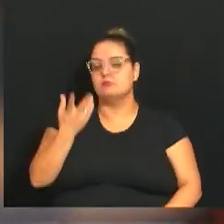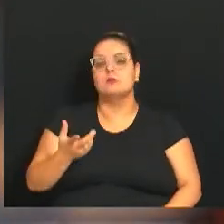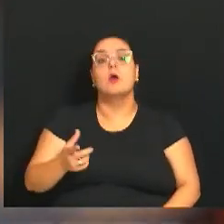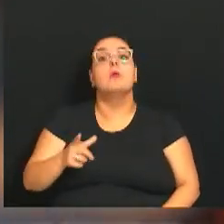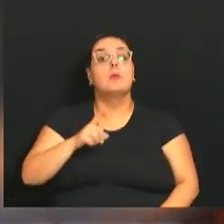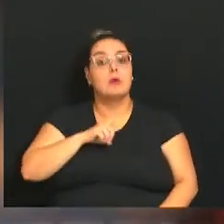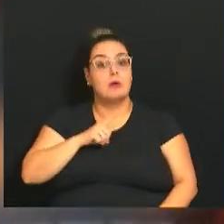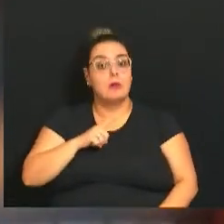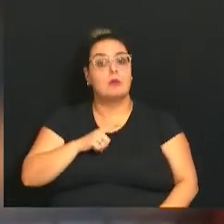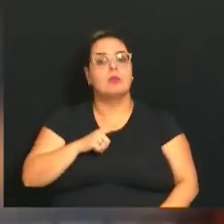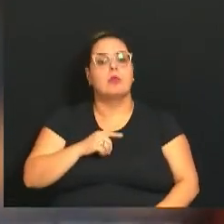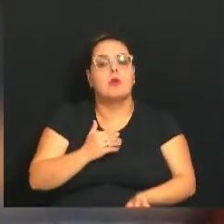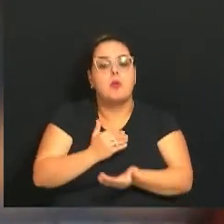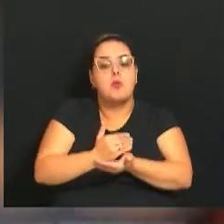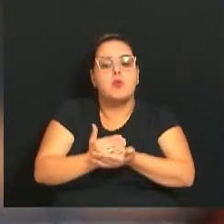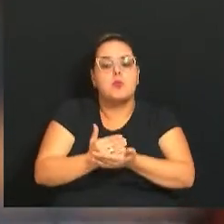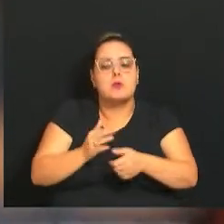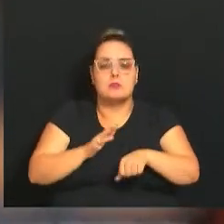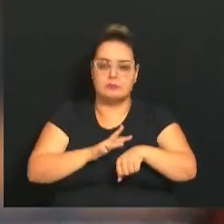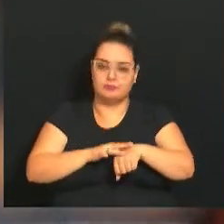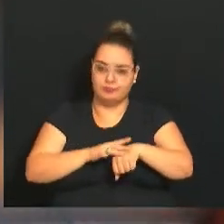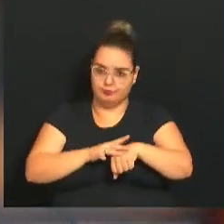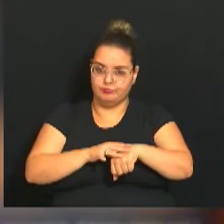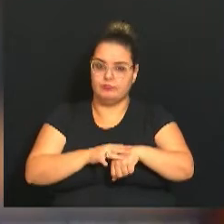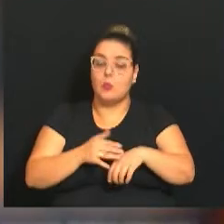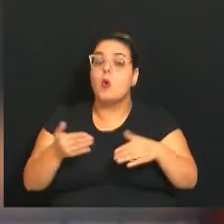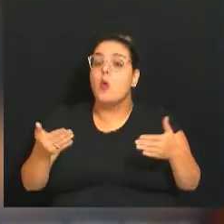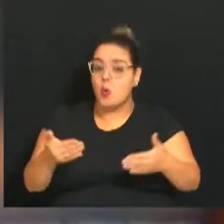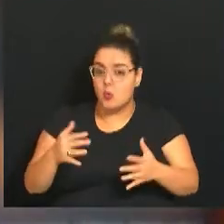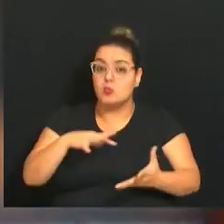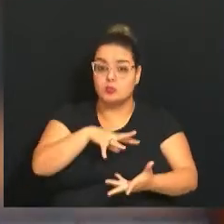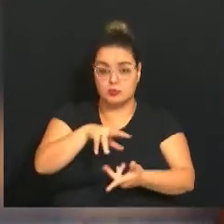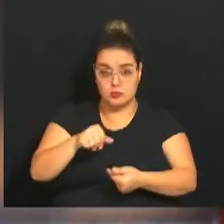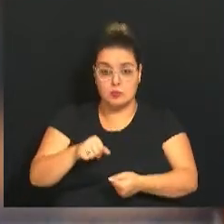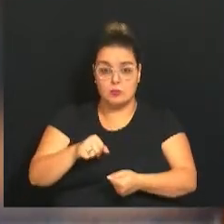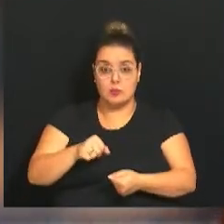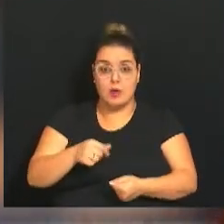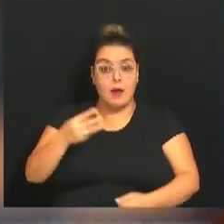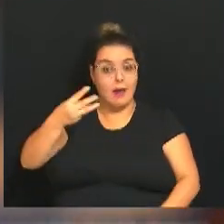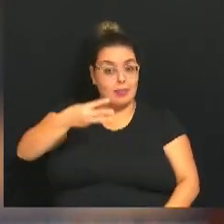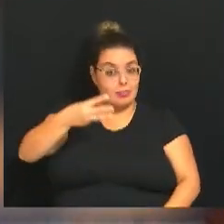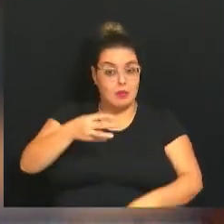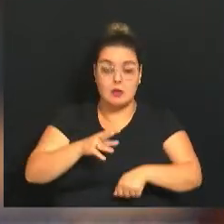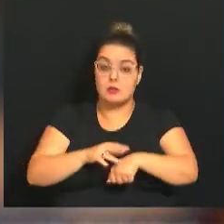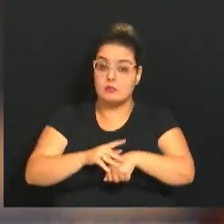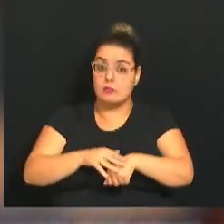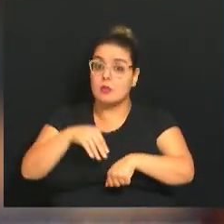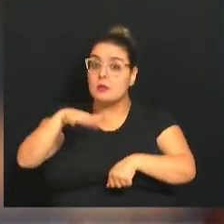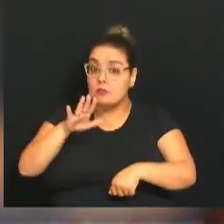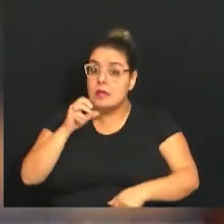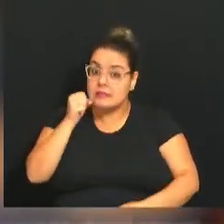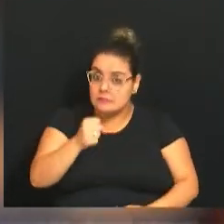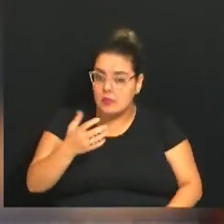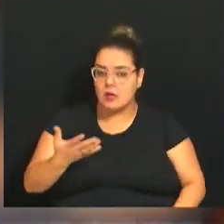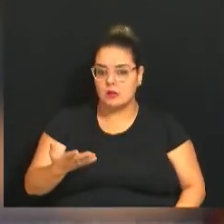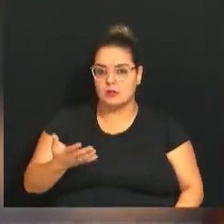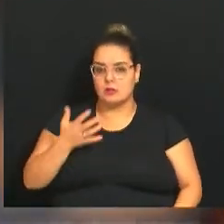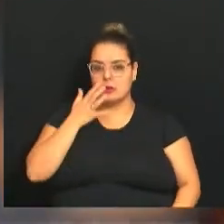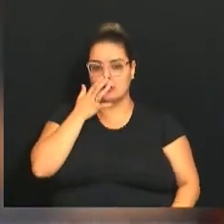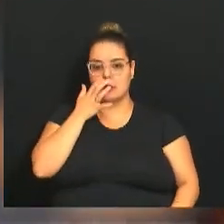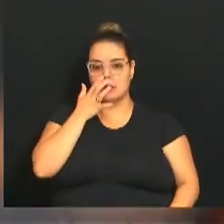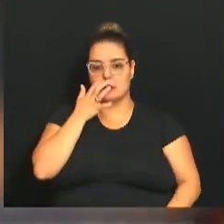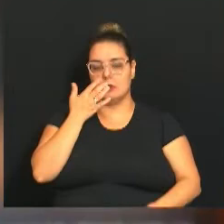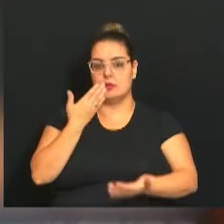acabam desenvolvendo essa doença, que hoje no mundo é considerada a terceira doença que mais mata, só perde para a doença